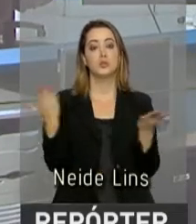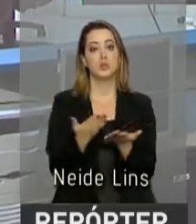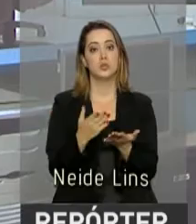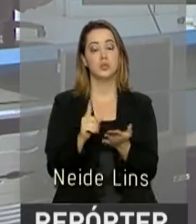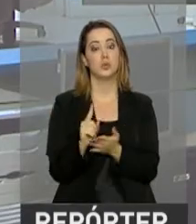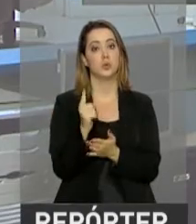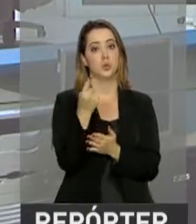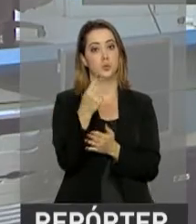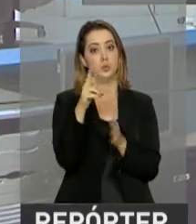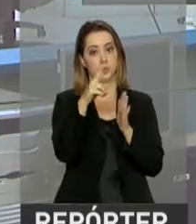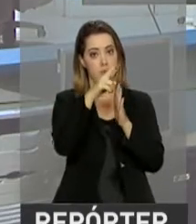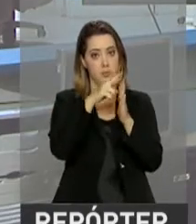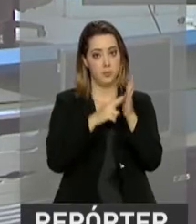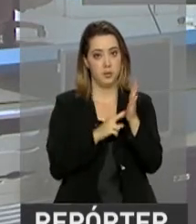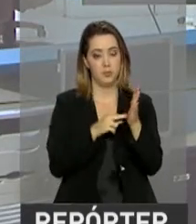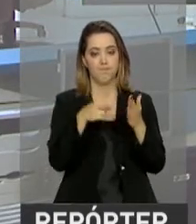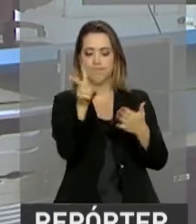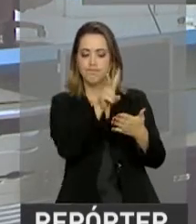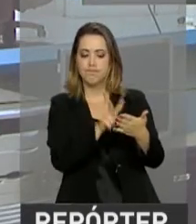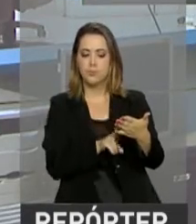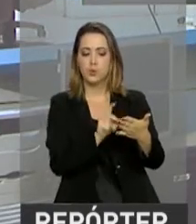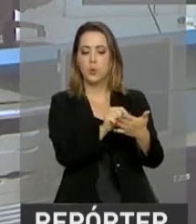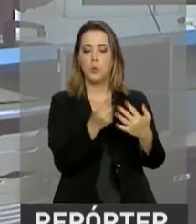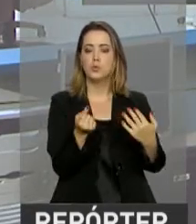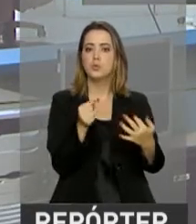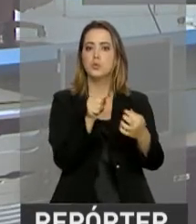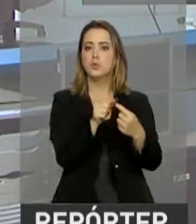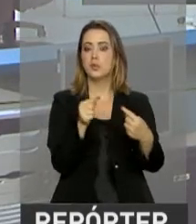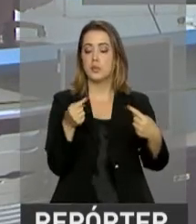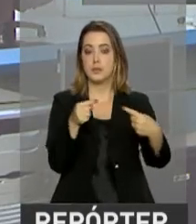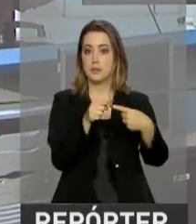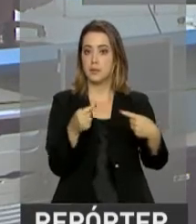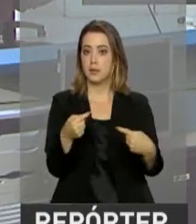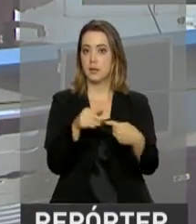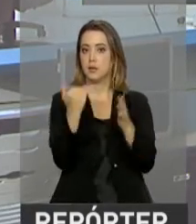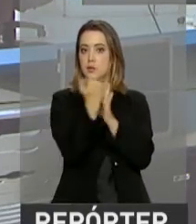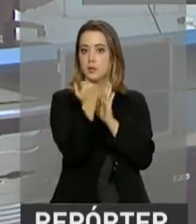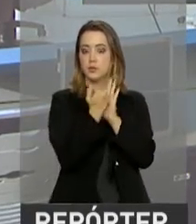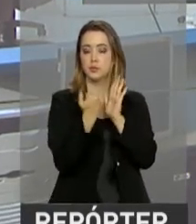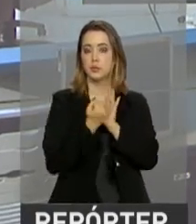o primeiro relatório de monitoramento das metas do Plano Nacional de Educação